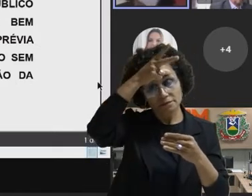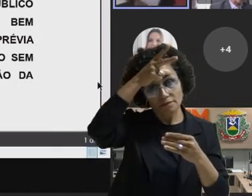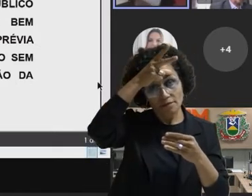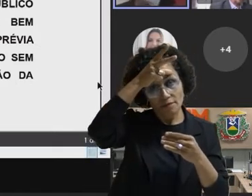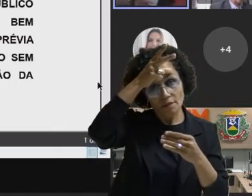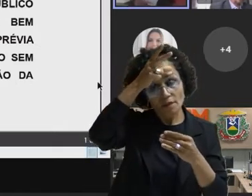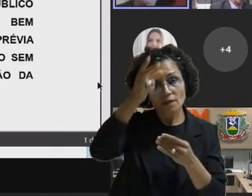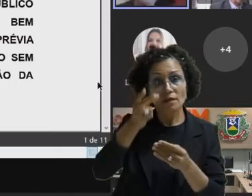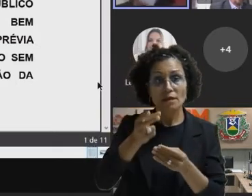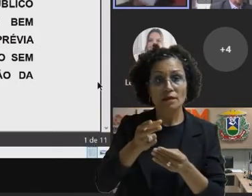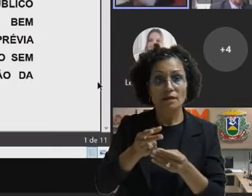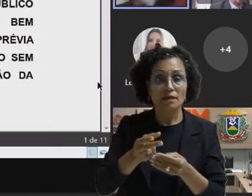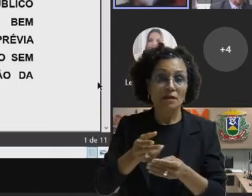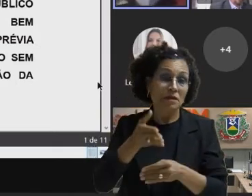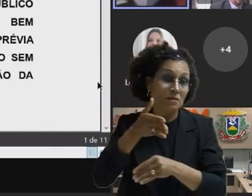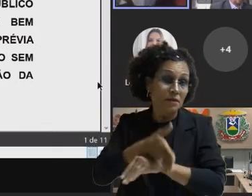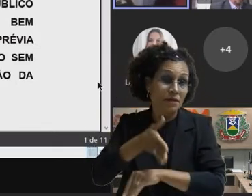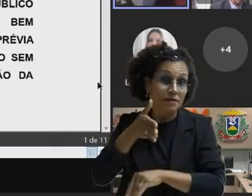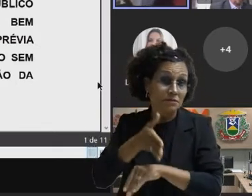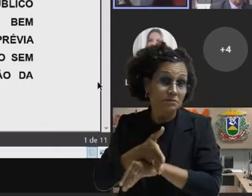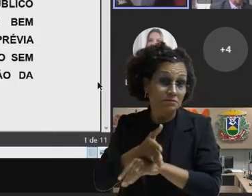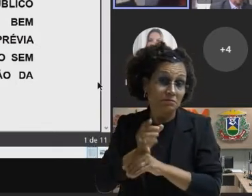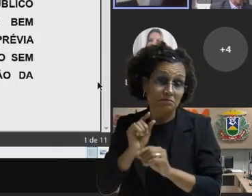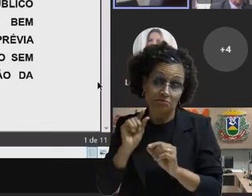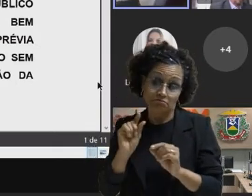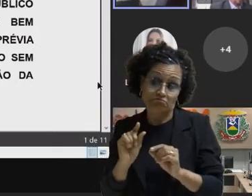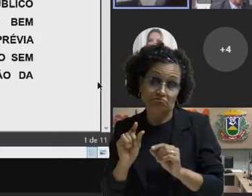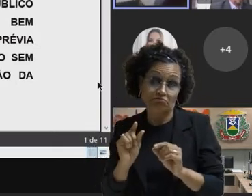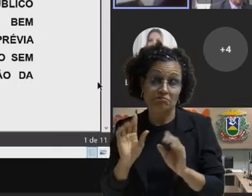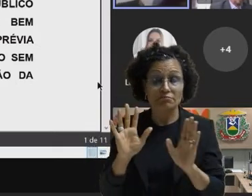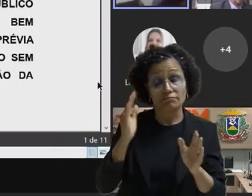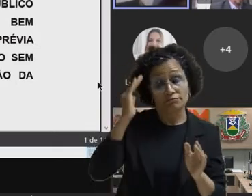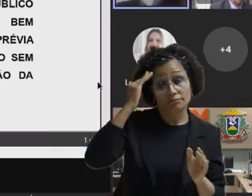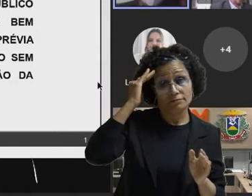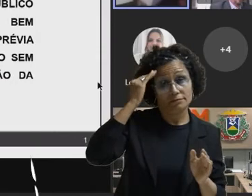mas não por um tributo próprio. Enfim, eu entendo